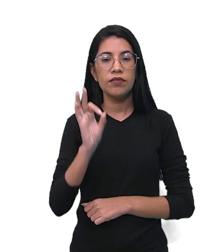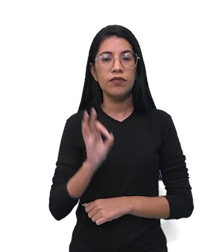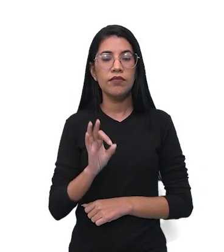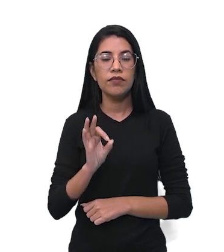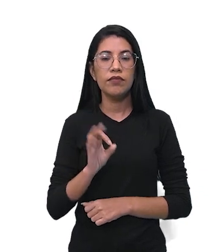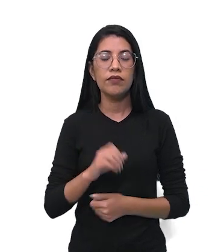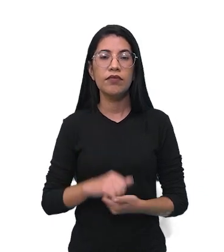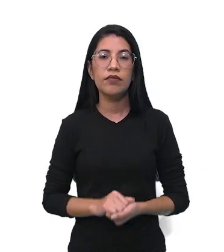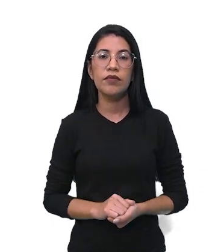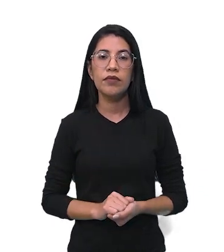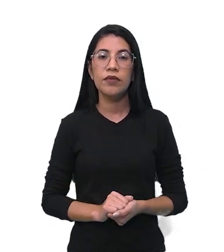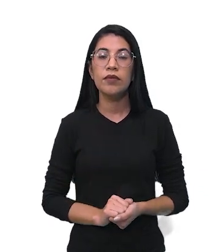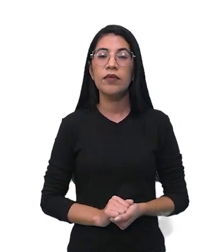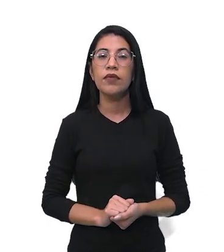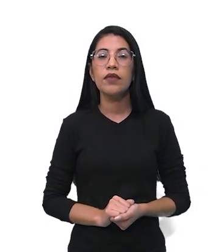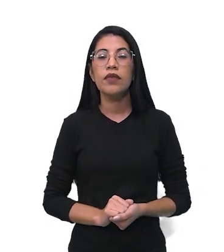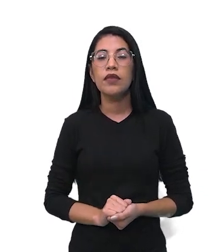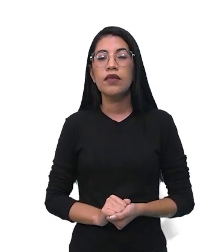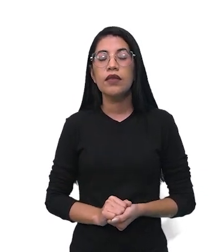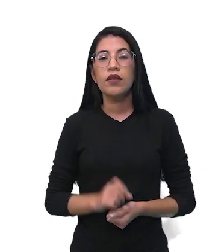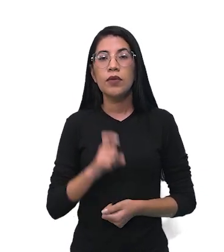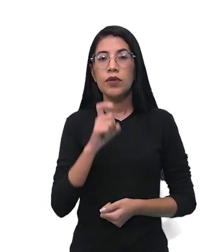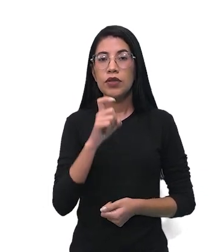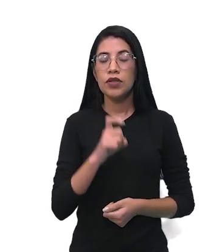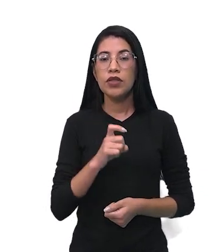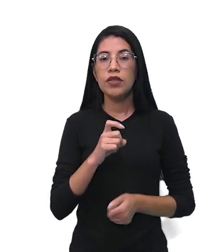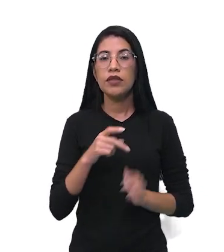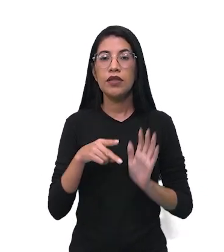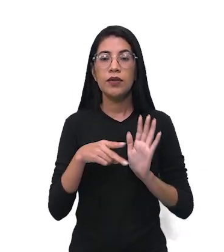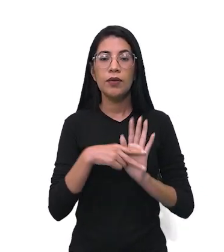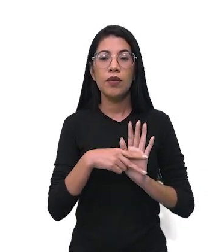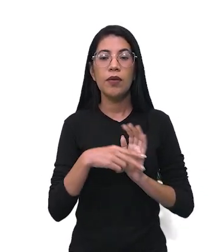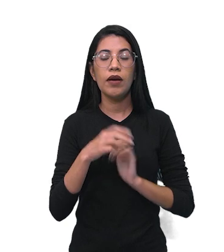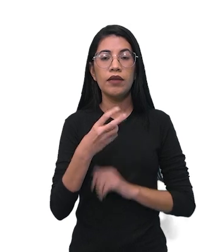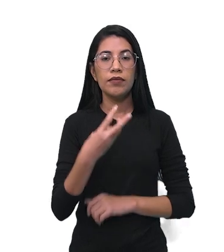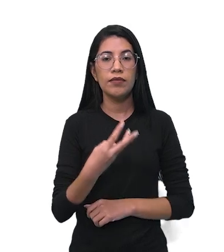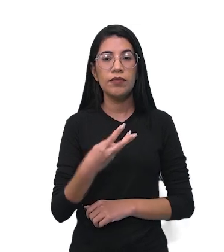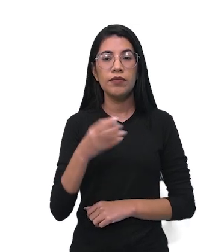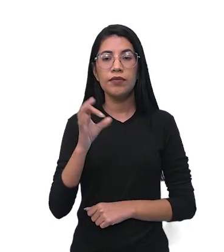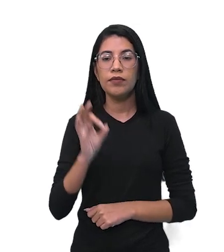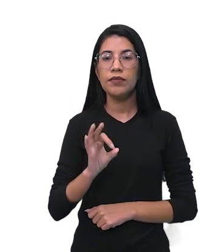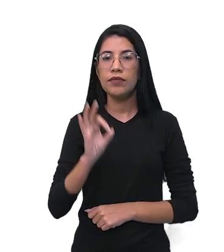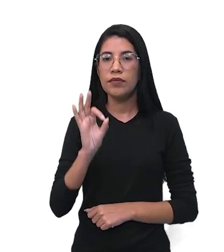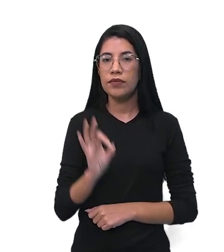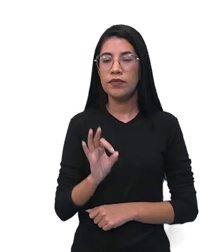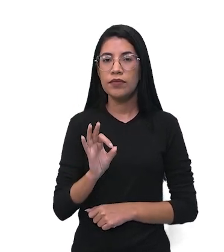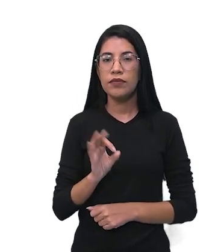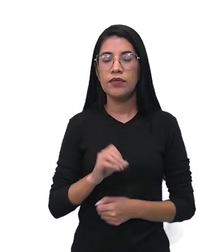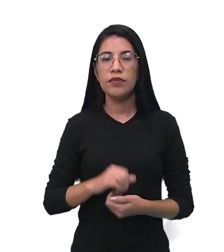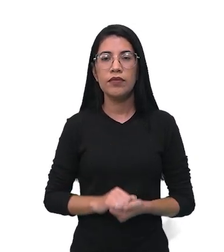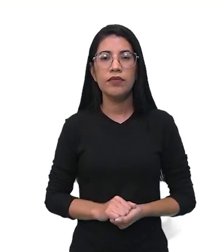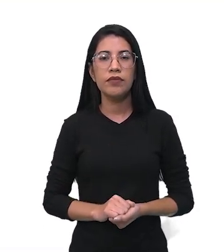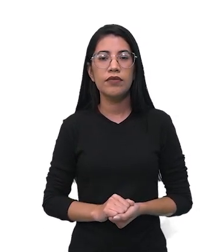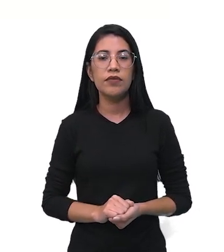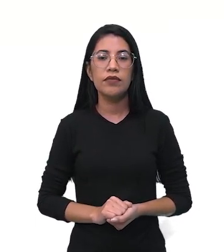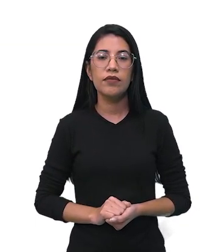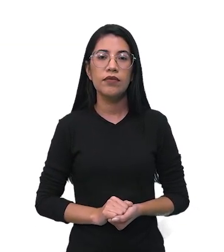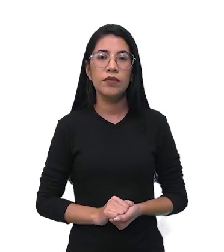x aqui, ó, 3, ou seja, 3%. Pronto.